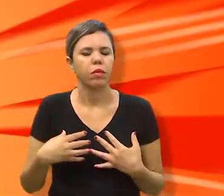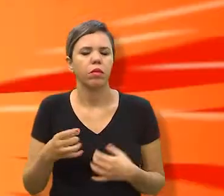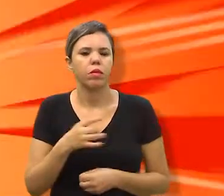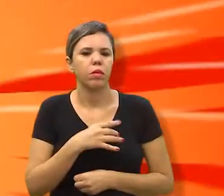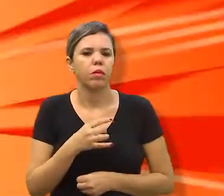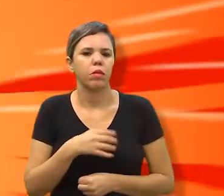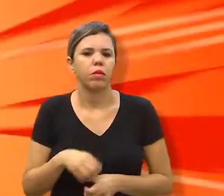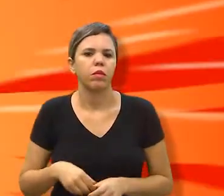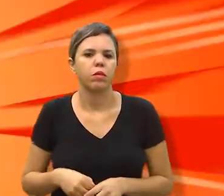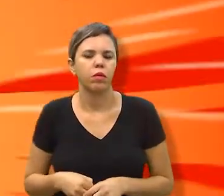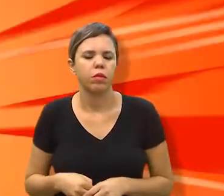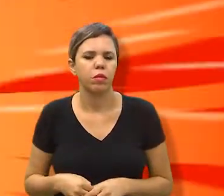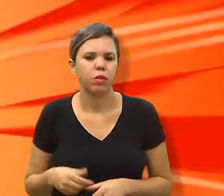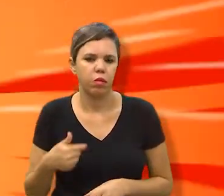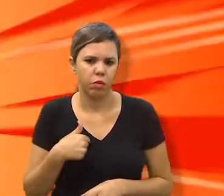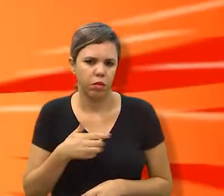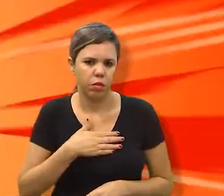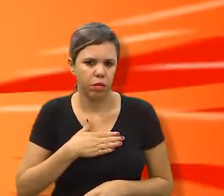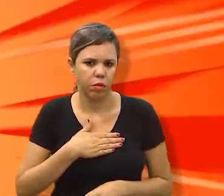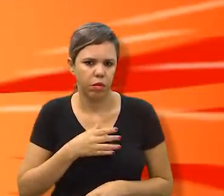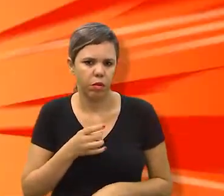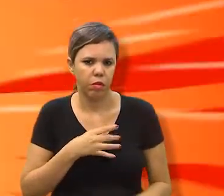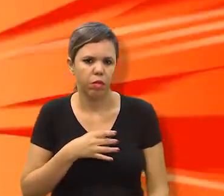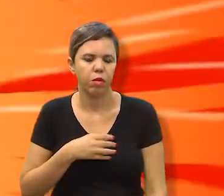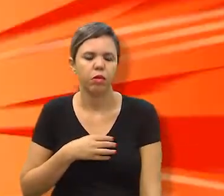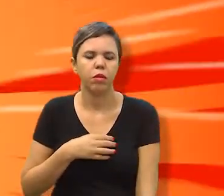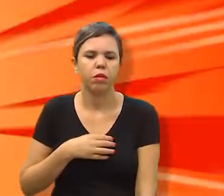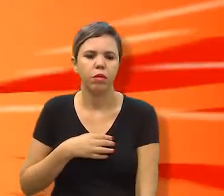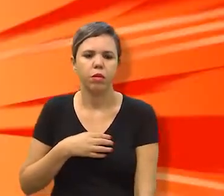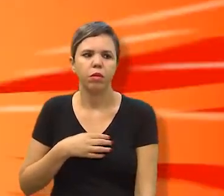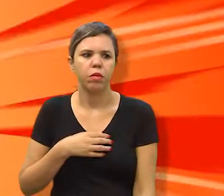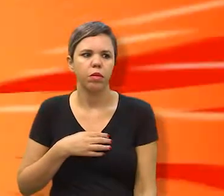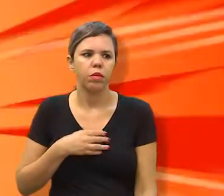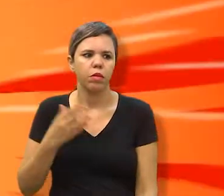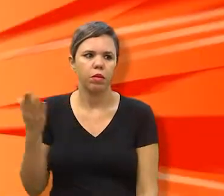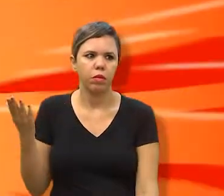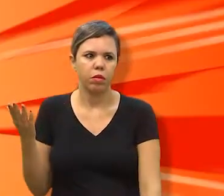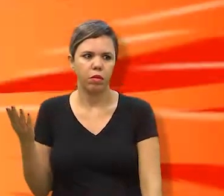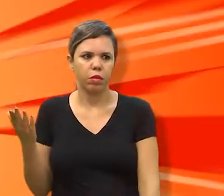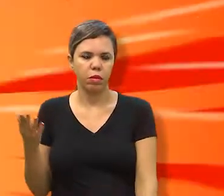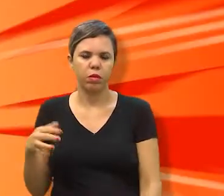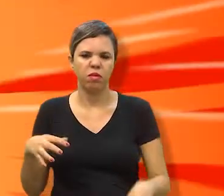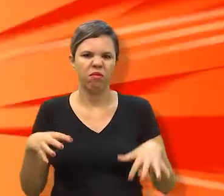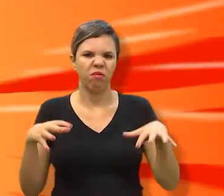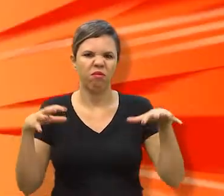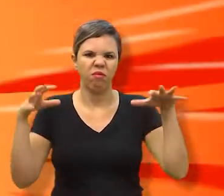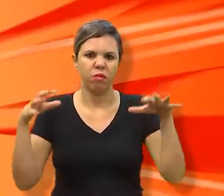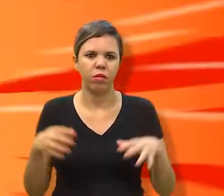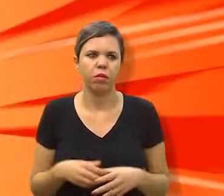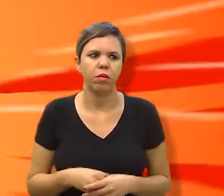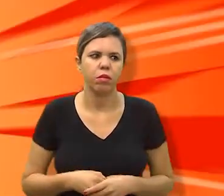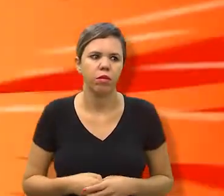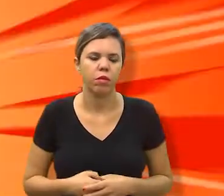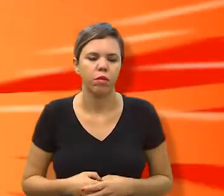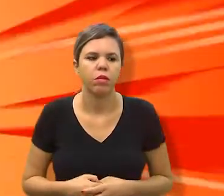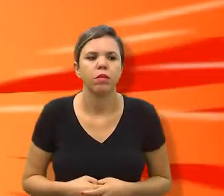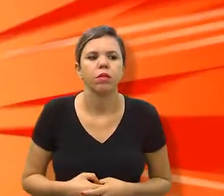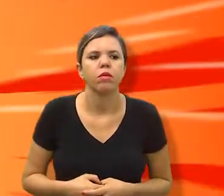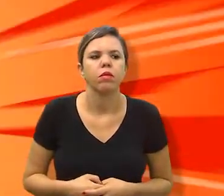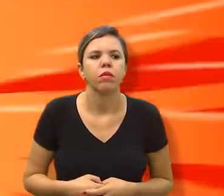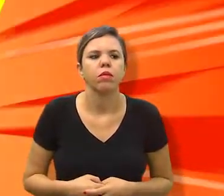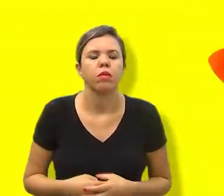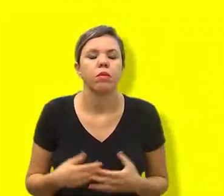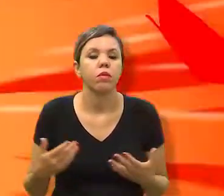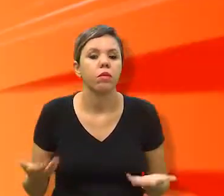medo. Então, o meu, por exemplo, é um escaravelho. O monstro, de fato, é um grande escaravelho,